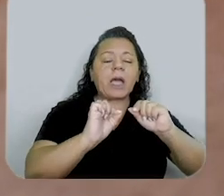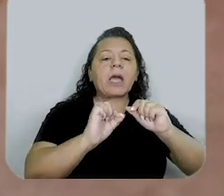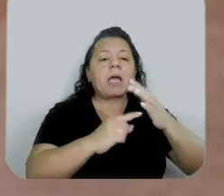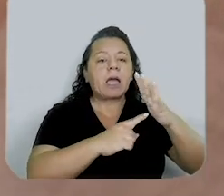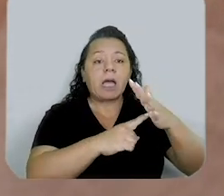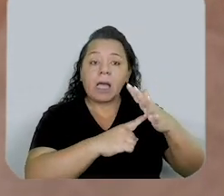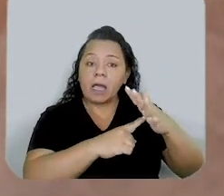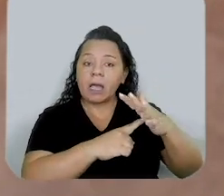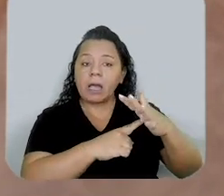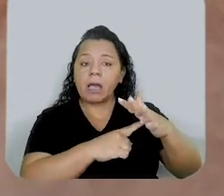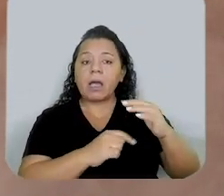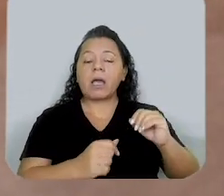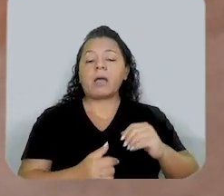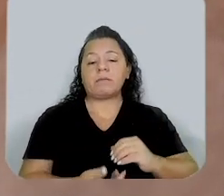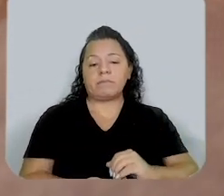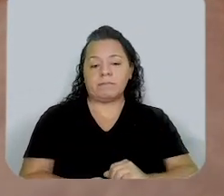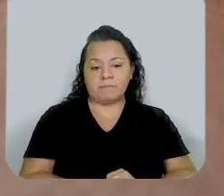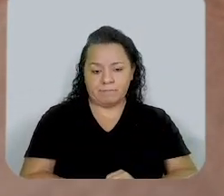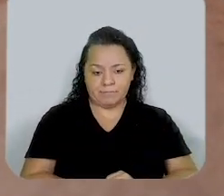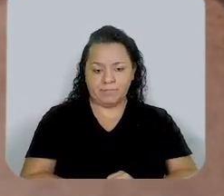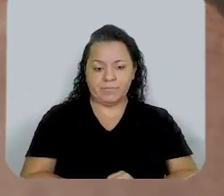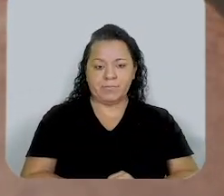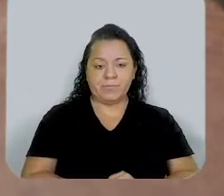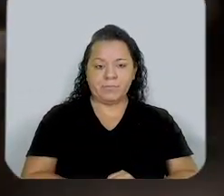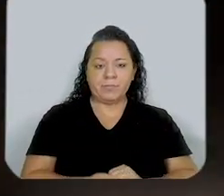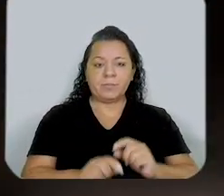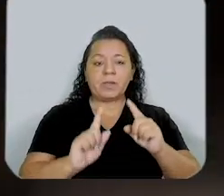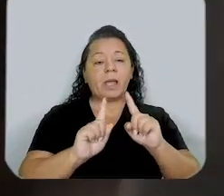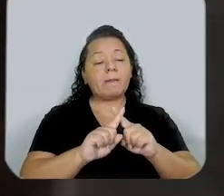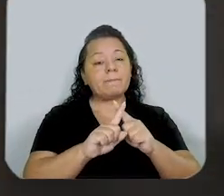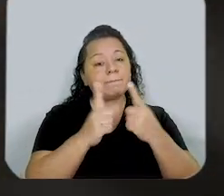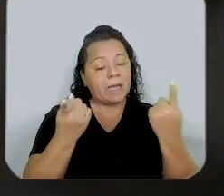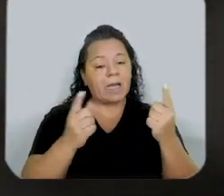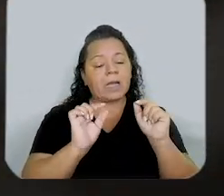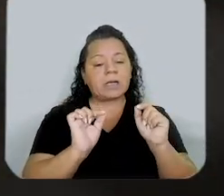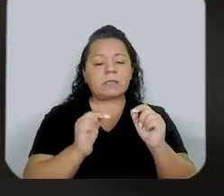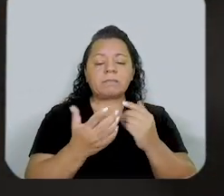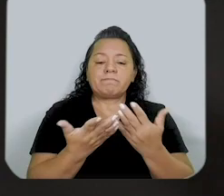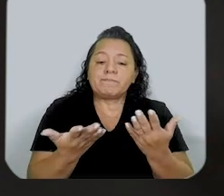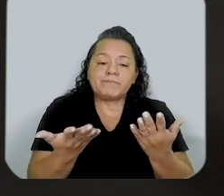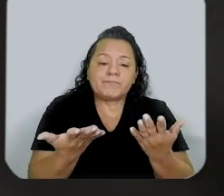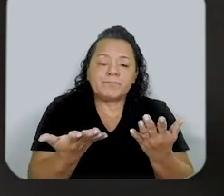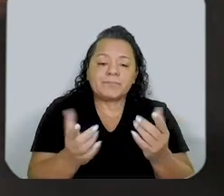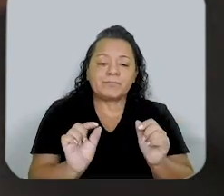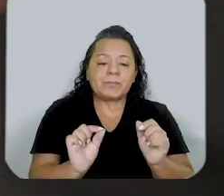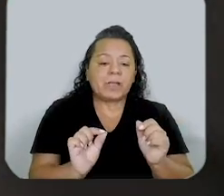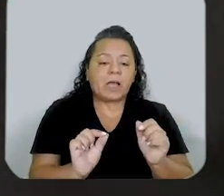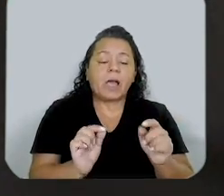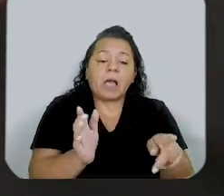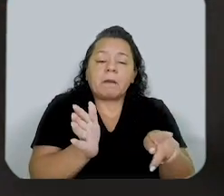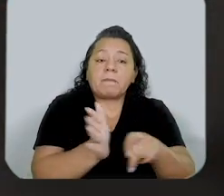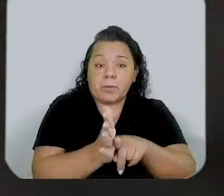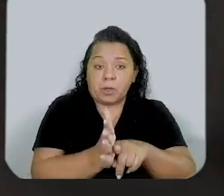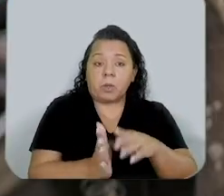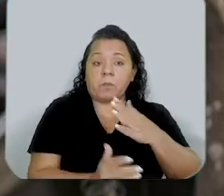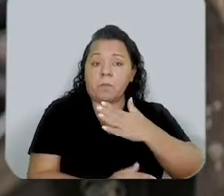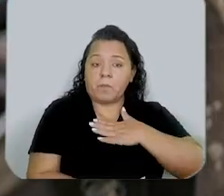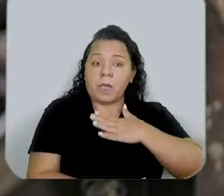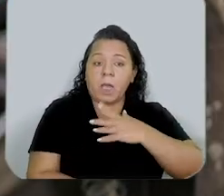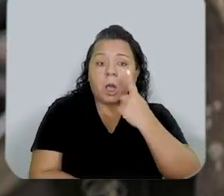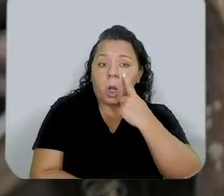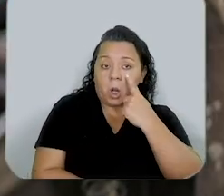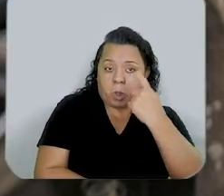Mas assim, praticamente não foi meu próprio interesse, assim, de aprender, né? O rio, para mim